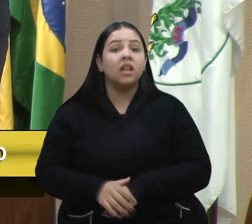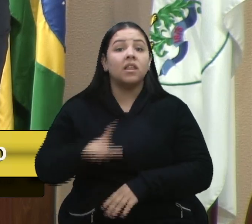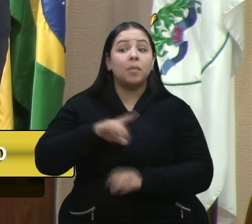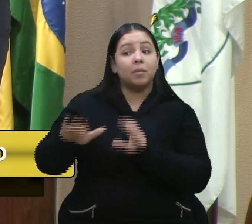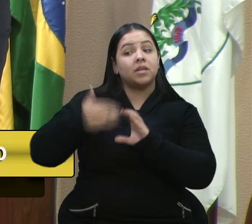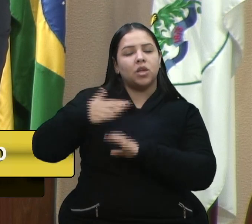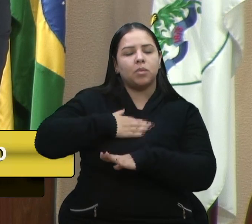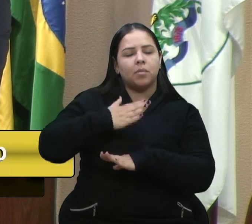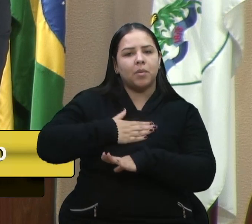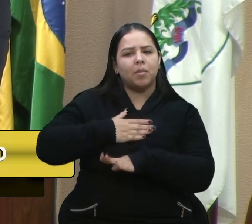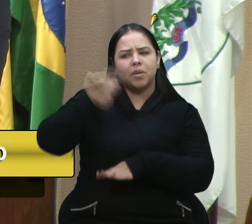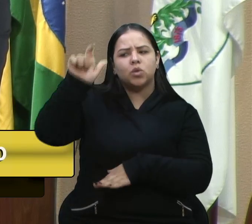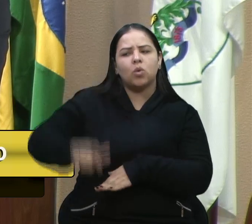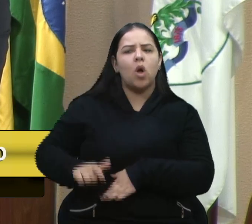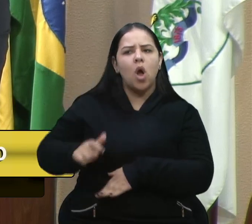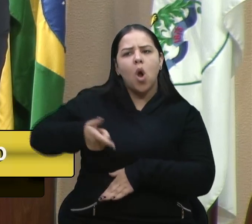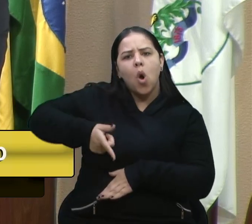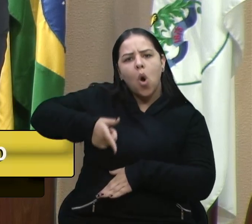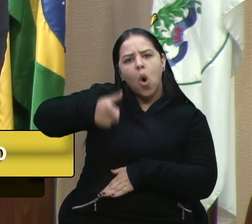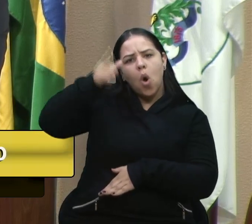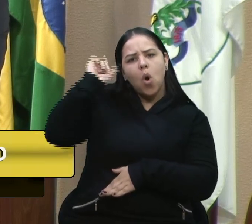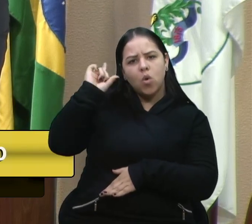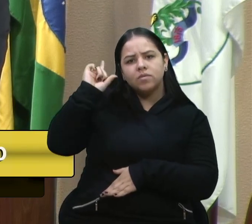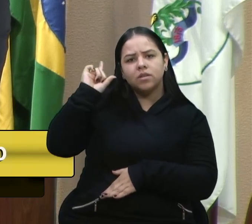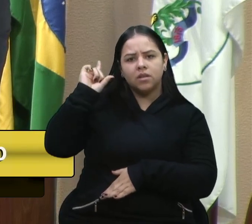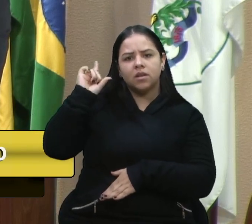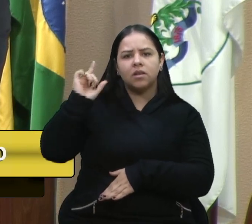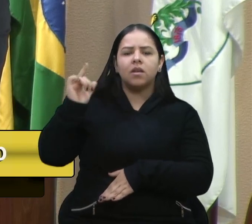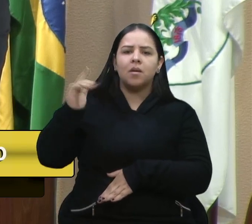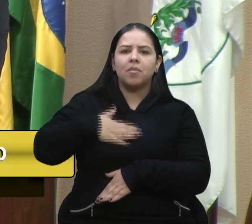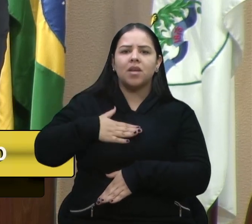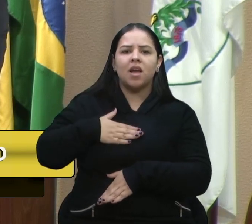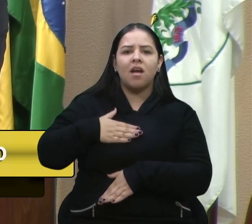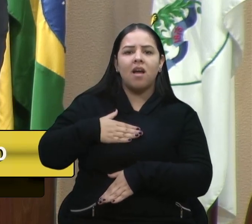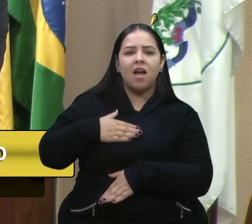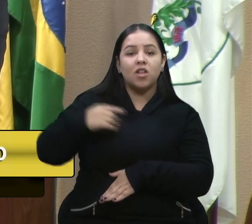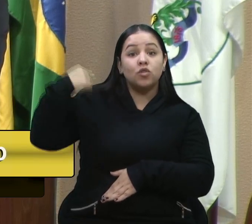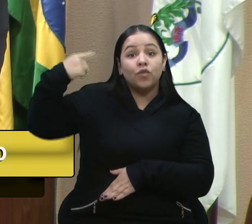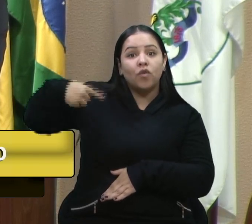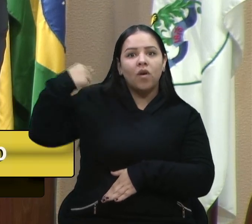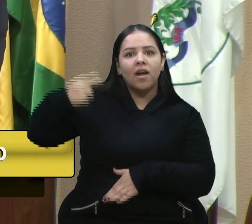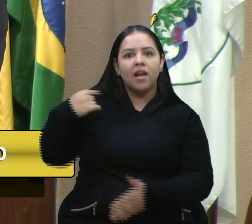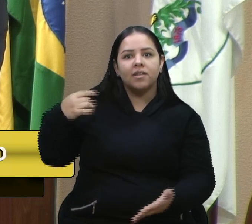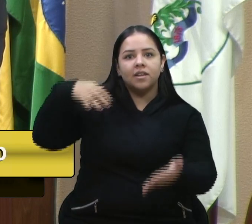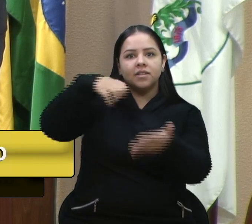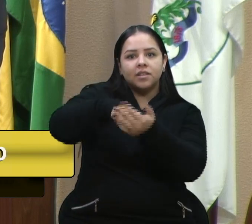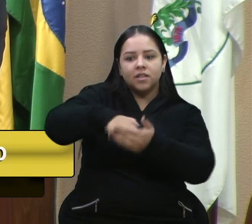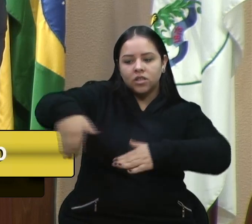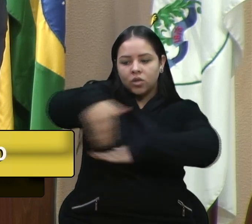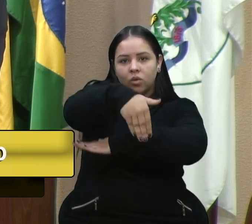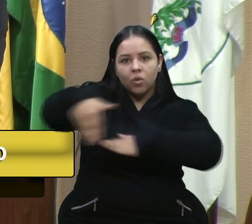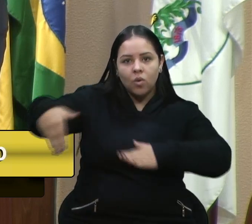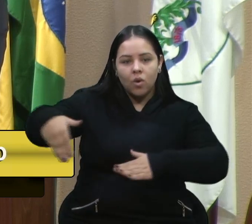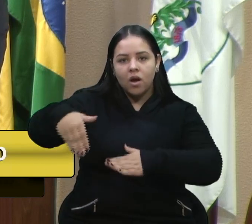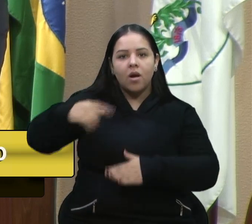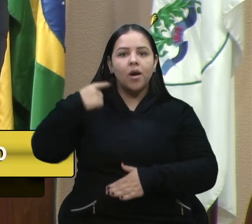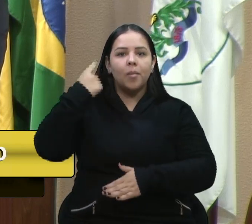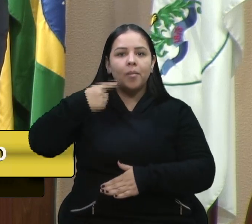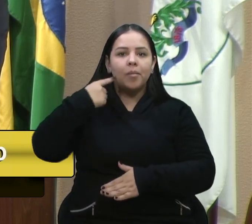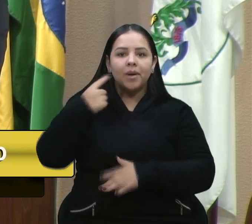assim, ó: ontem mesmo, minha advogada se acidentou na rodovia. Estourou dois pneus